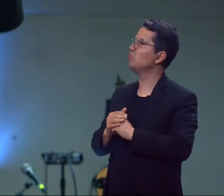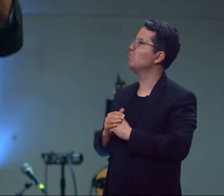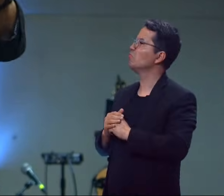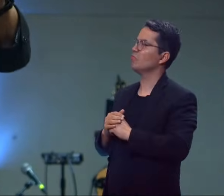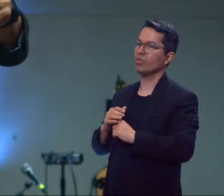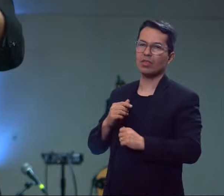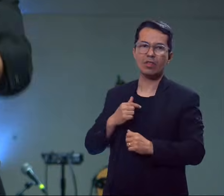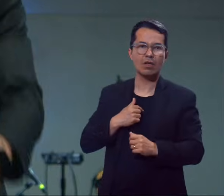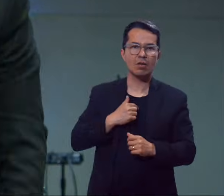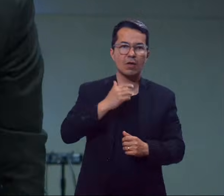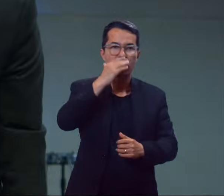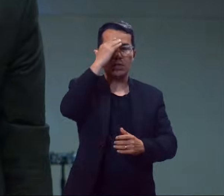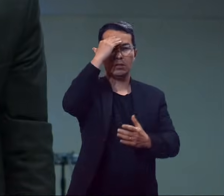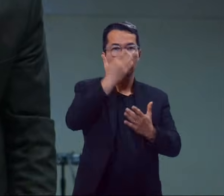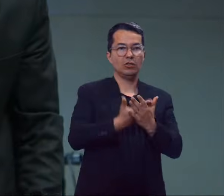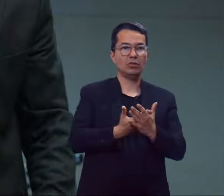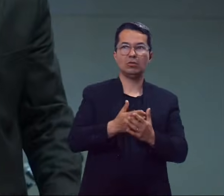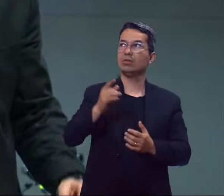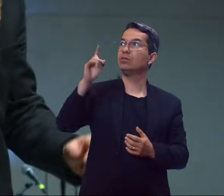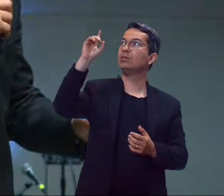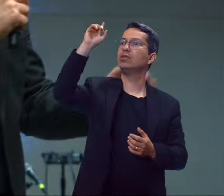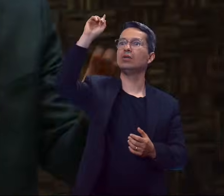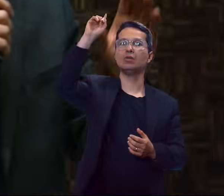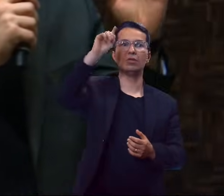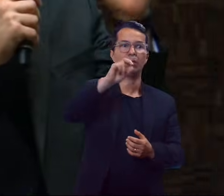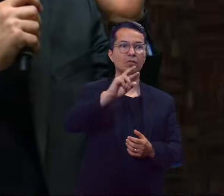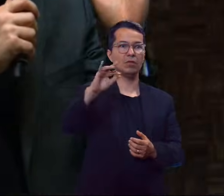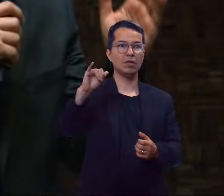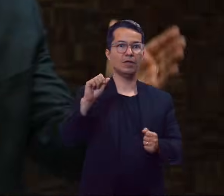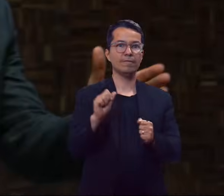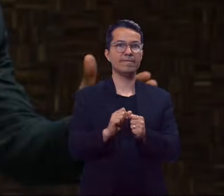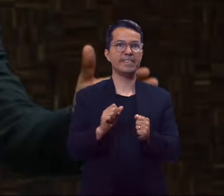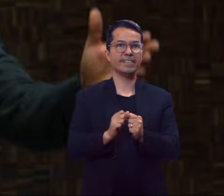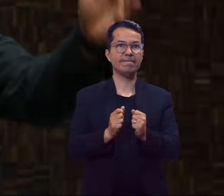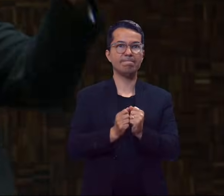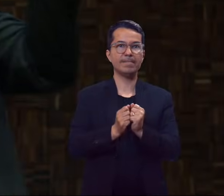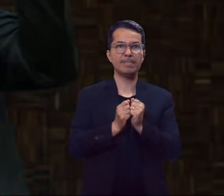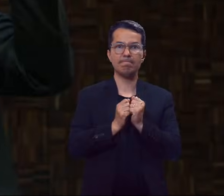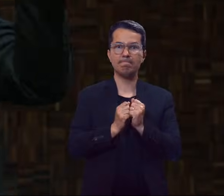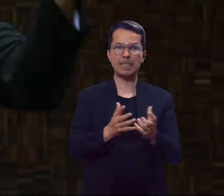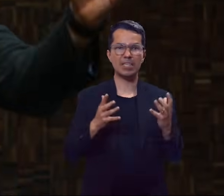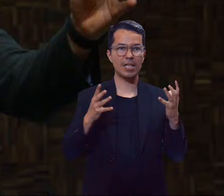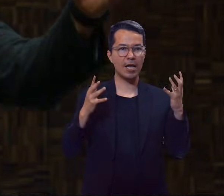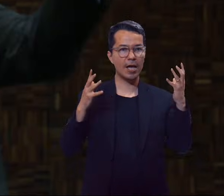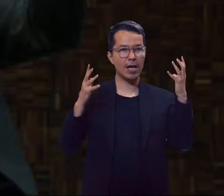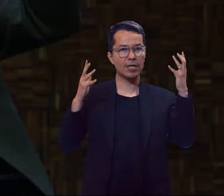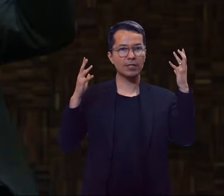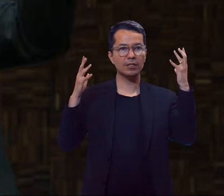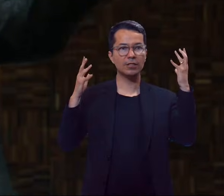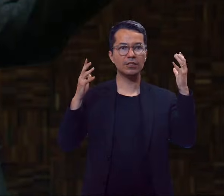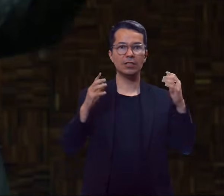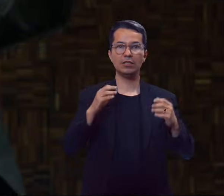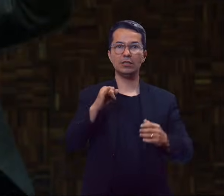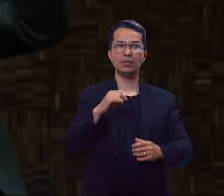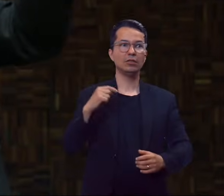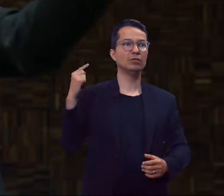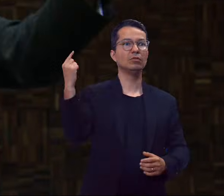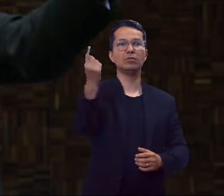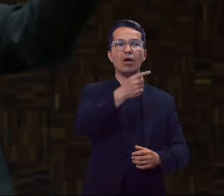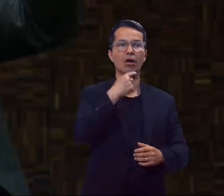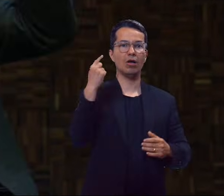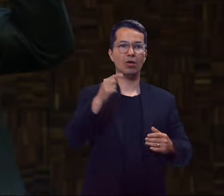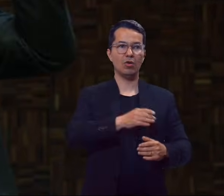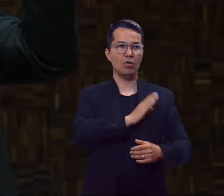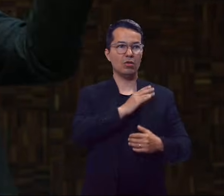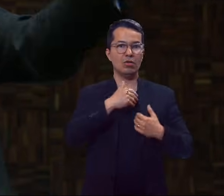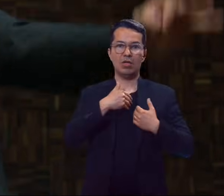Eu creio, Deus vai fazer isso, se estivermos dispostos a trilhar caminhos novos